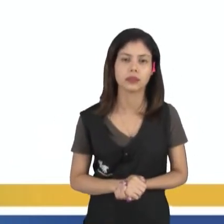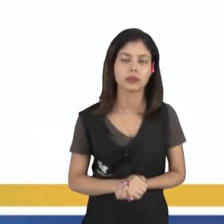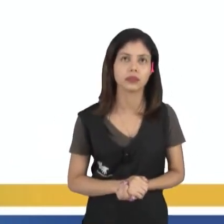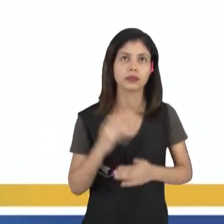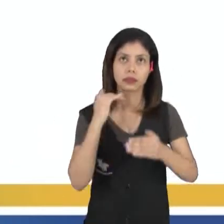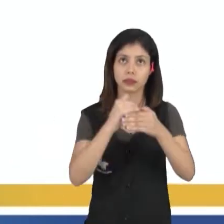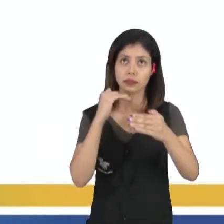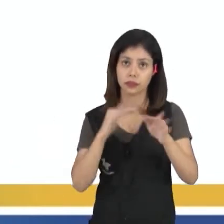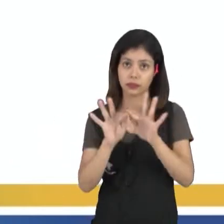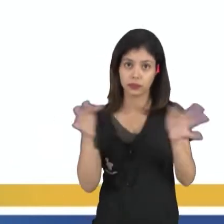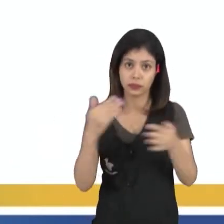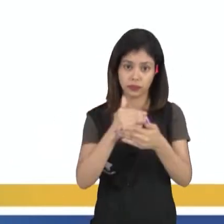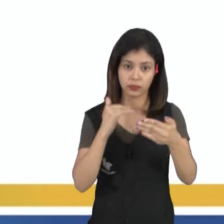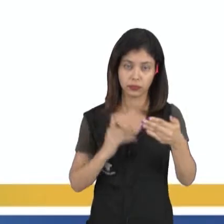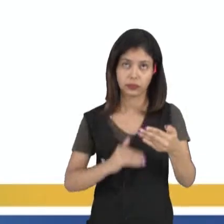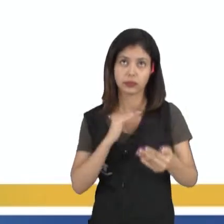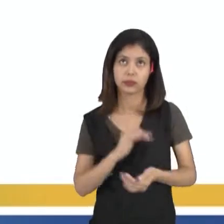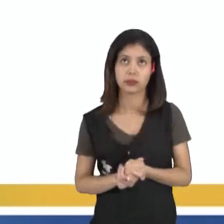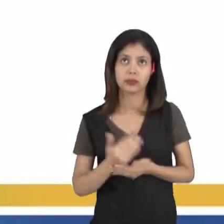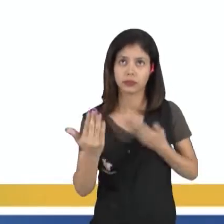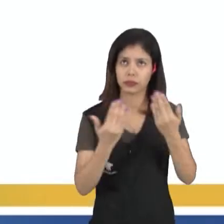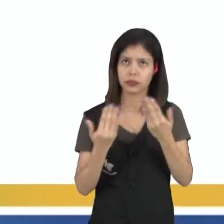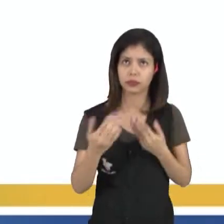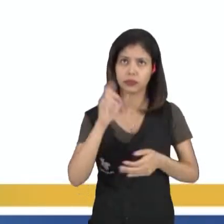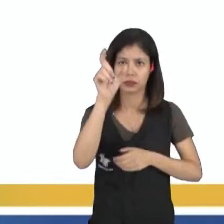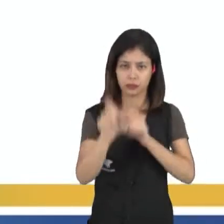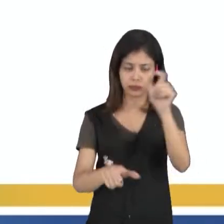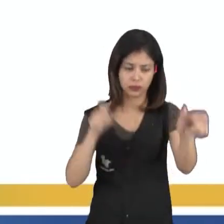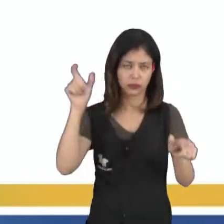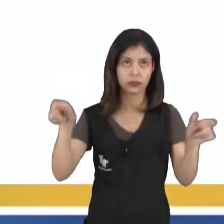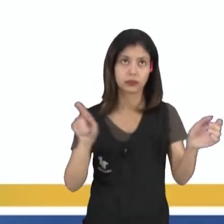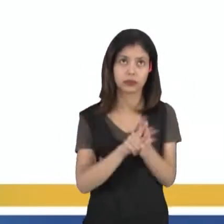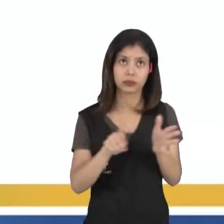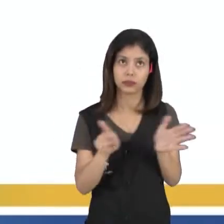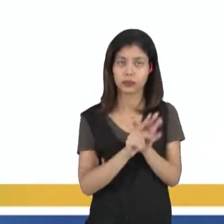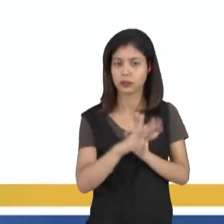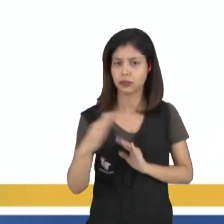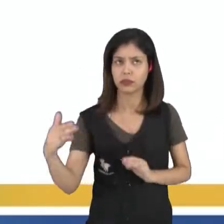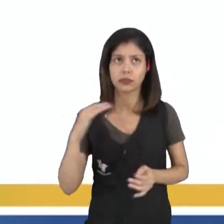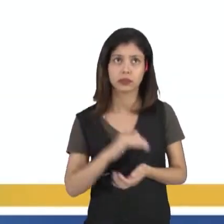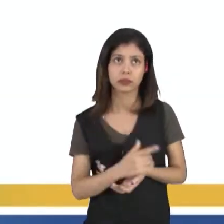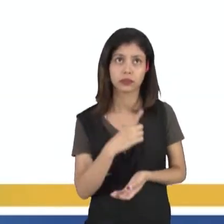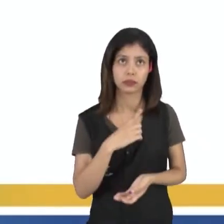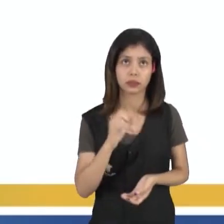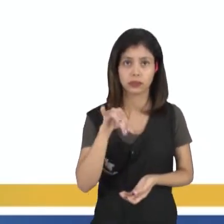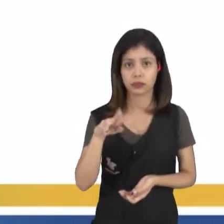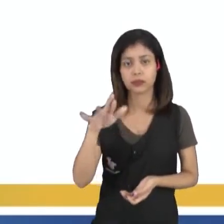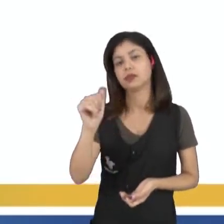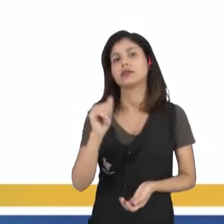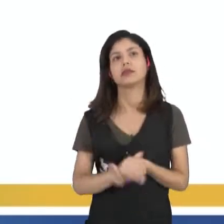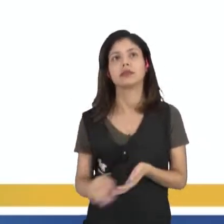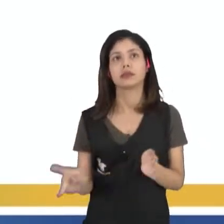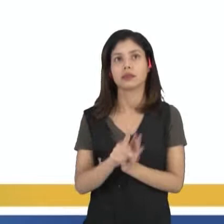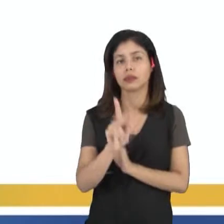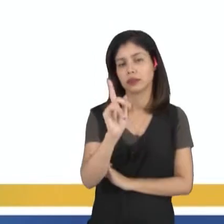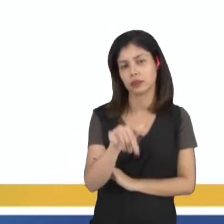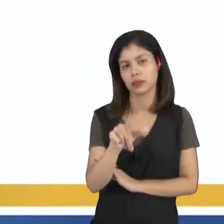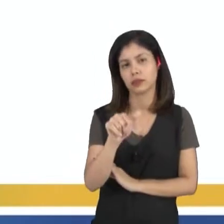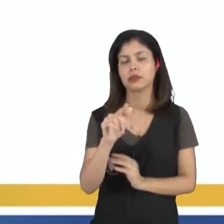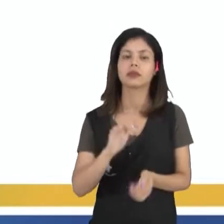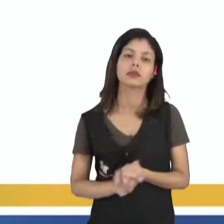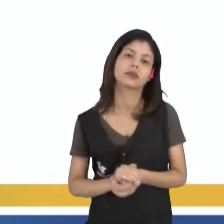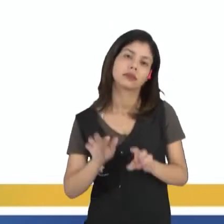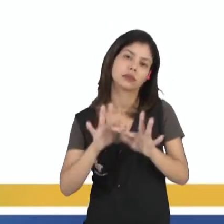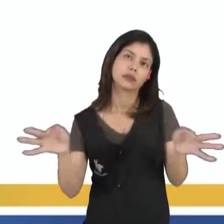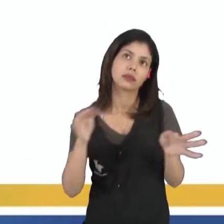conjunção causal nas frases abaixo e relacione as colunas quanto à relação sintática estabelecida